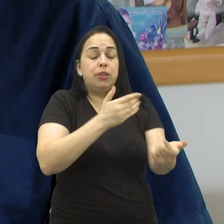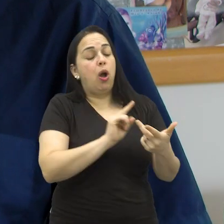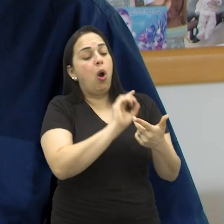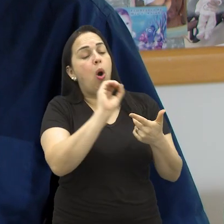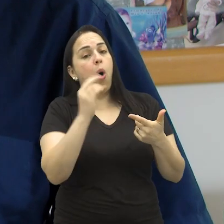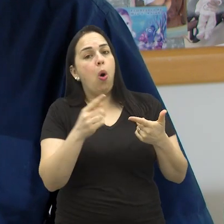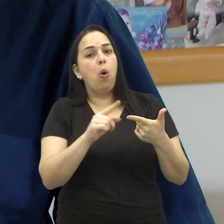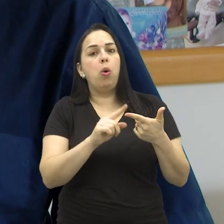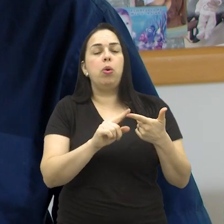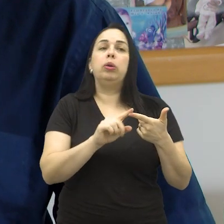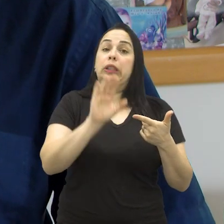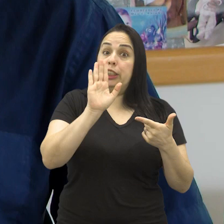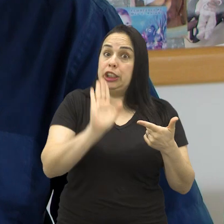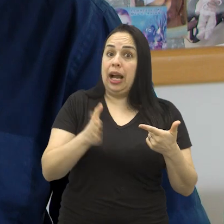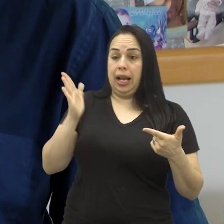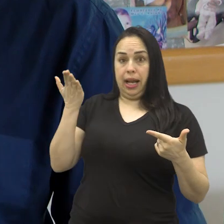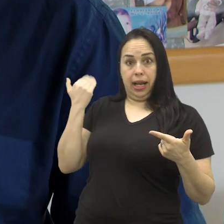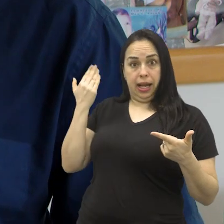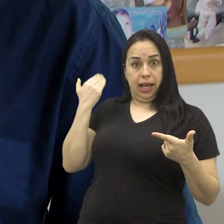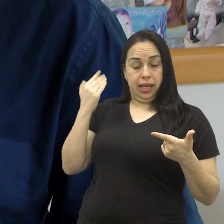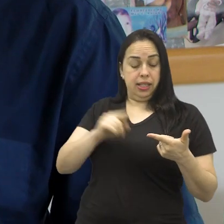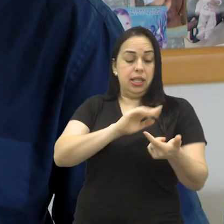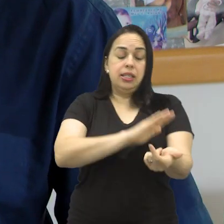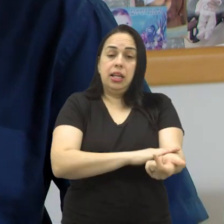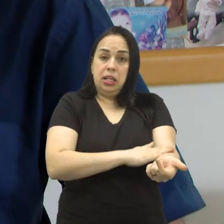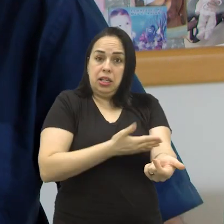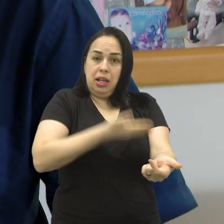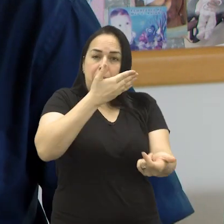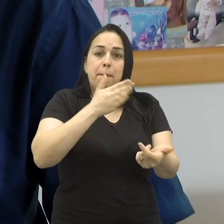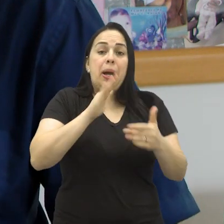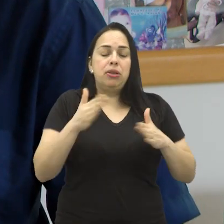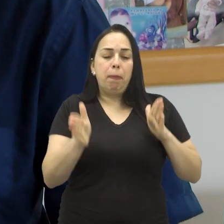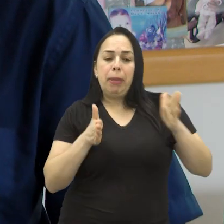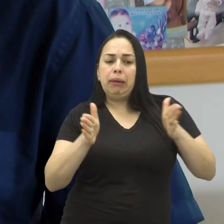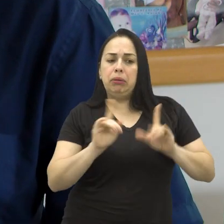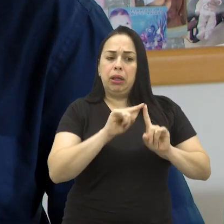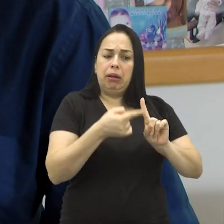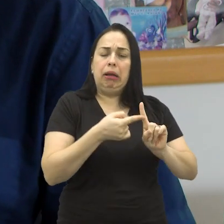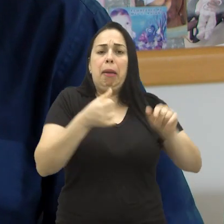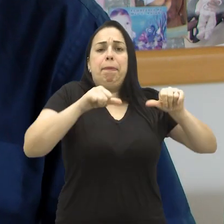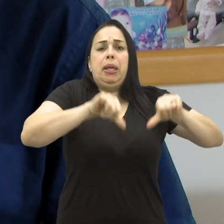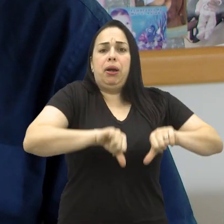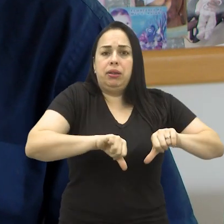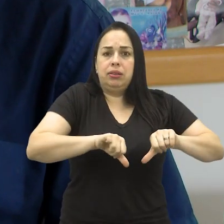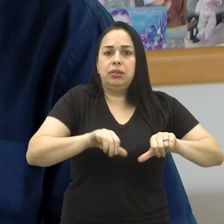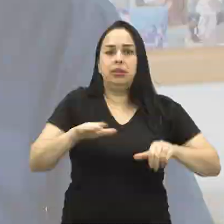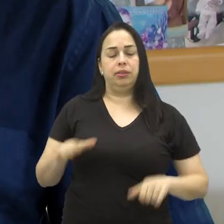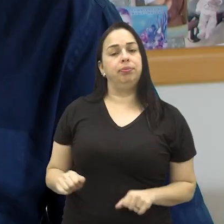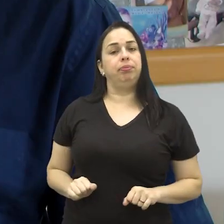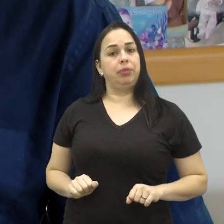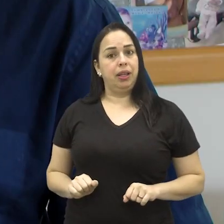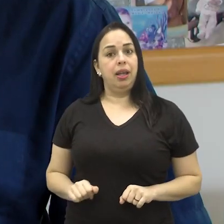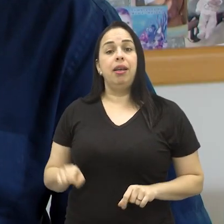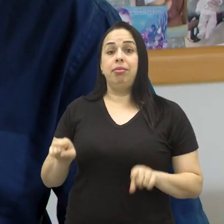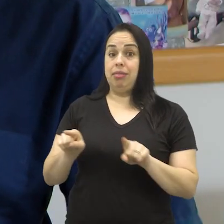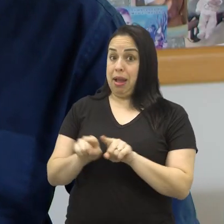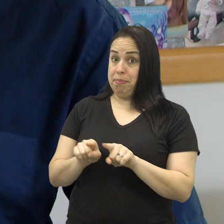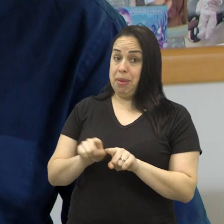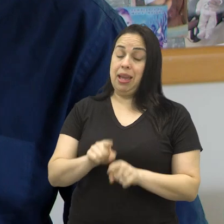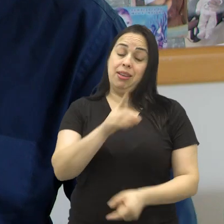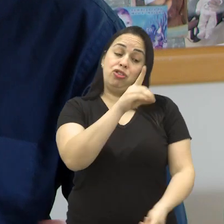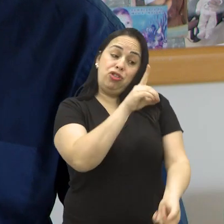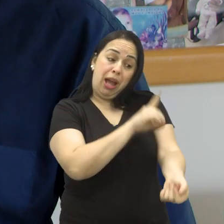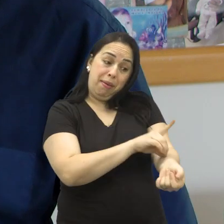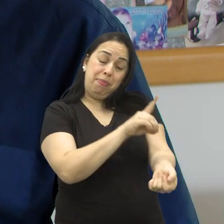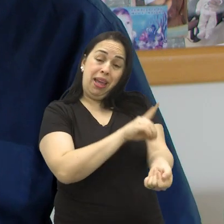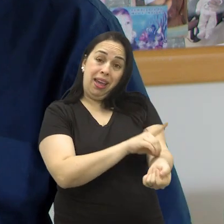da gravidez. Ou, às vezes, uma mãe que já é hipertensa e durante a gravidez ela tem uma piora do quadro dela. Crianças, filhos de